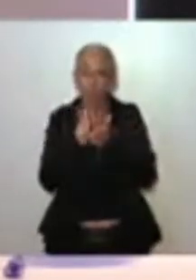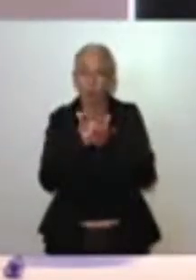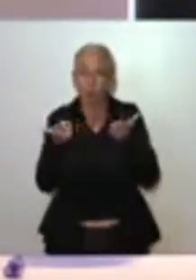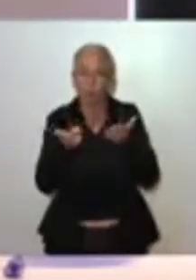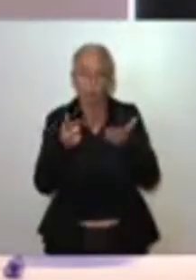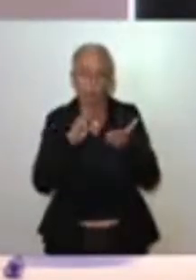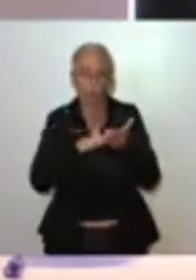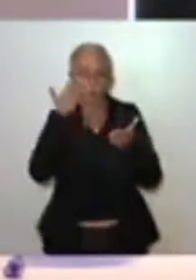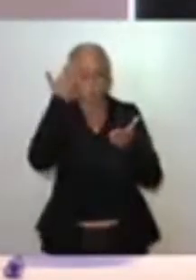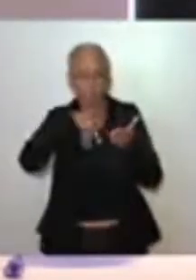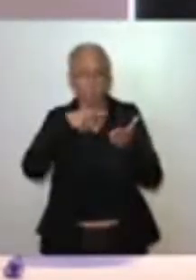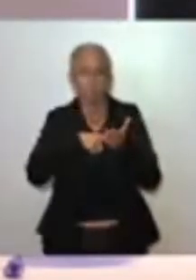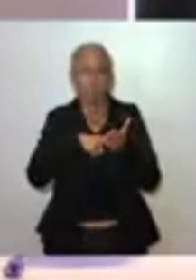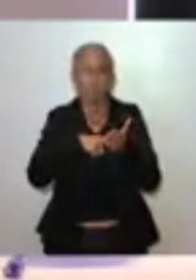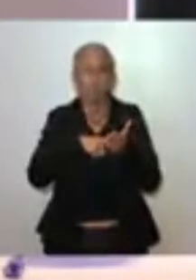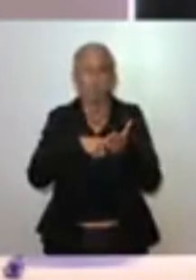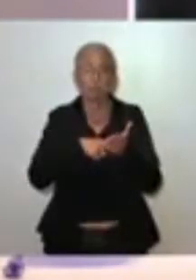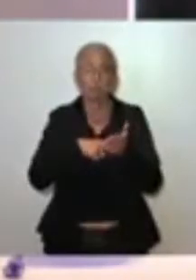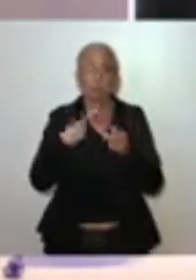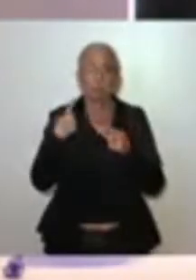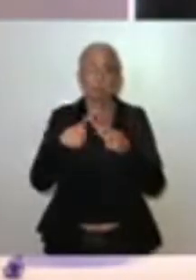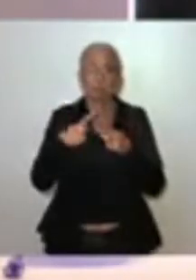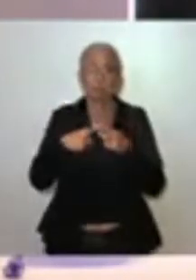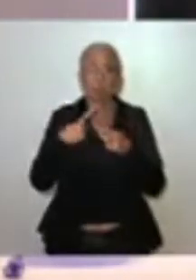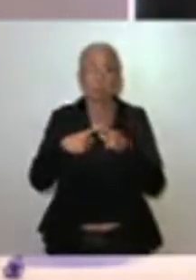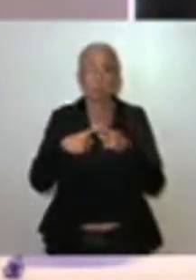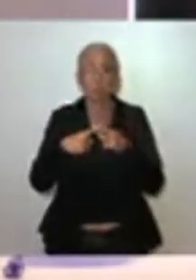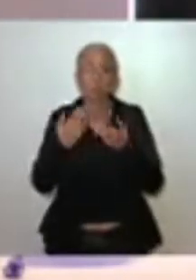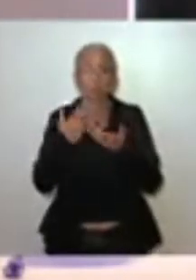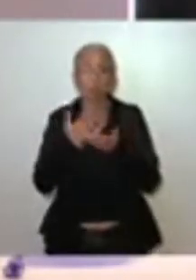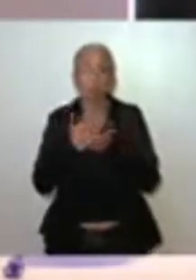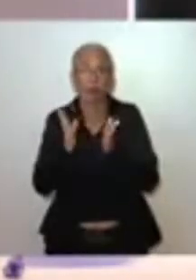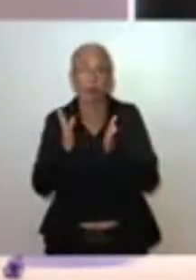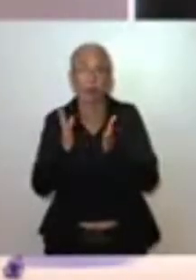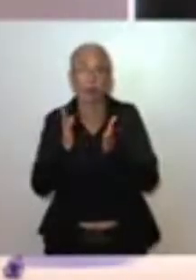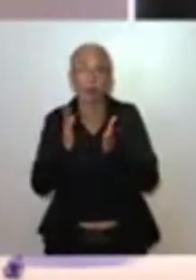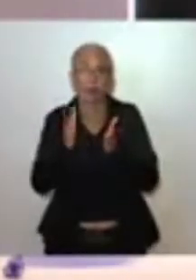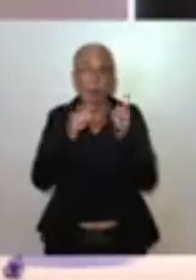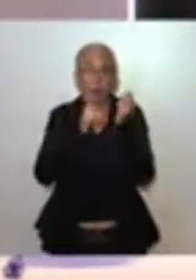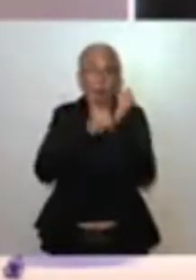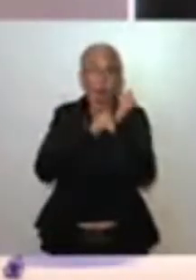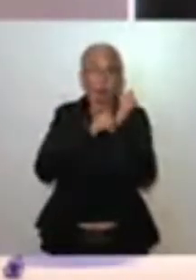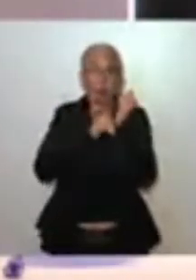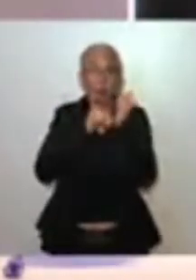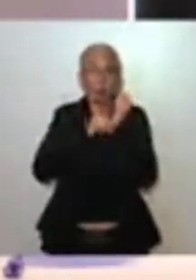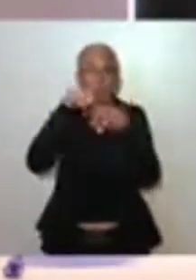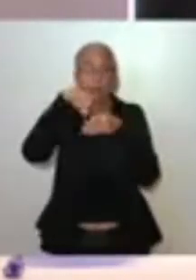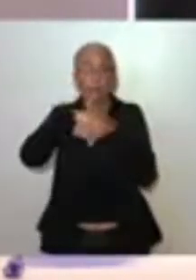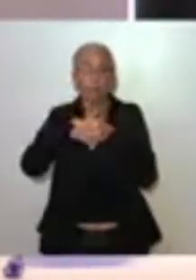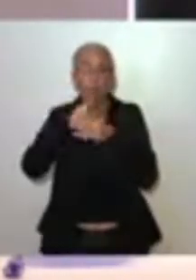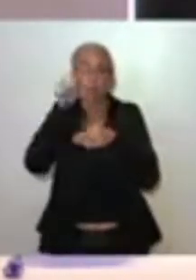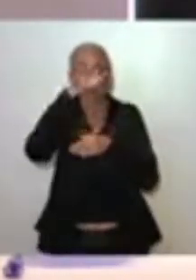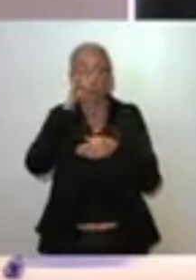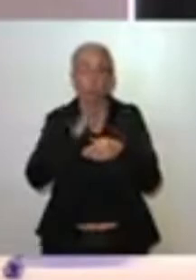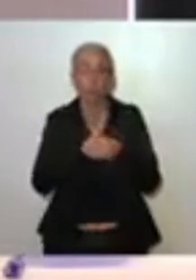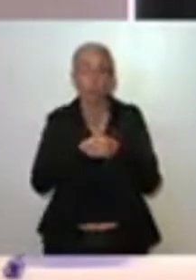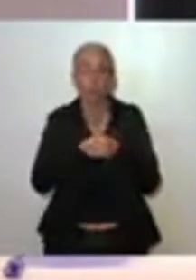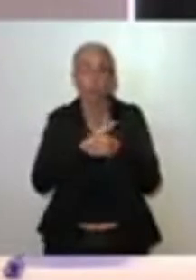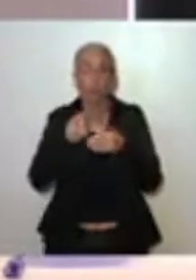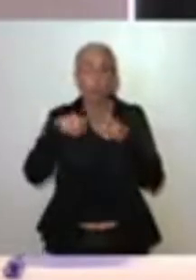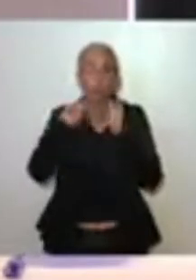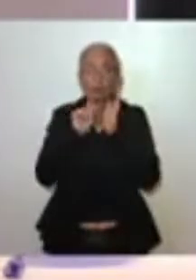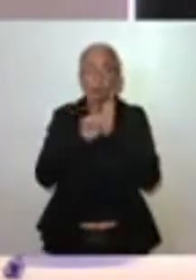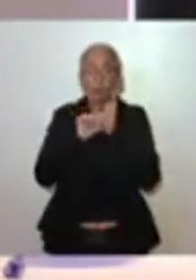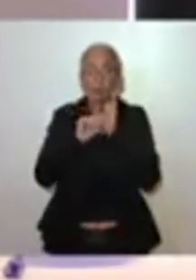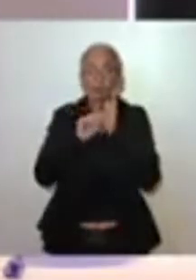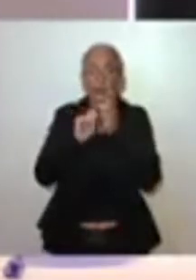pela razão no singelo é de que isso acabaria com o voto o sigilo do voto no Brasil e portanto o traficante